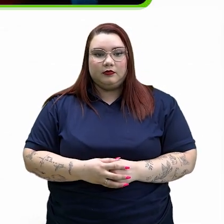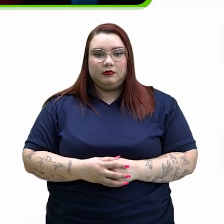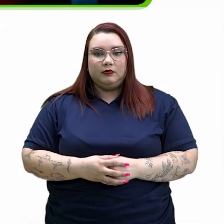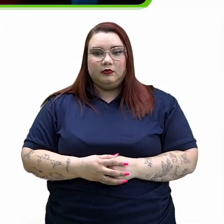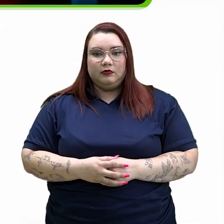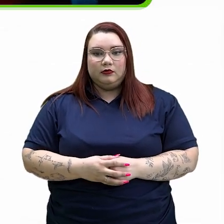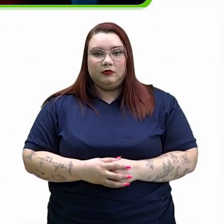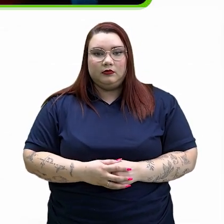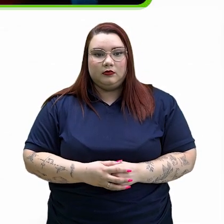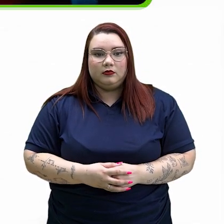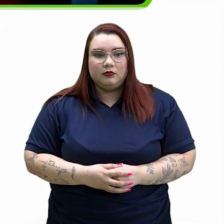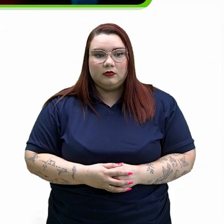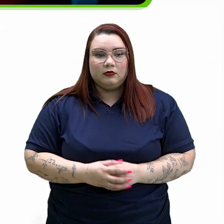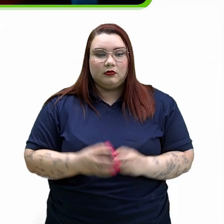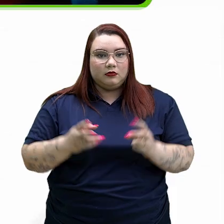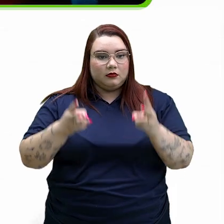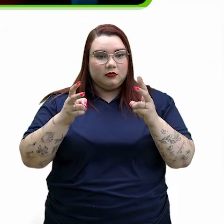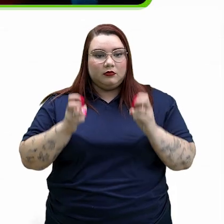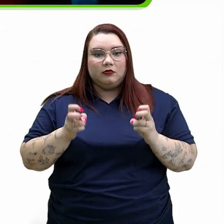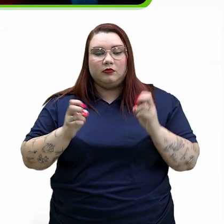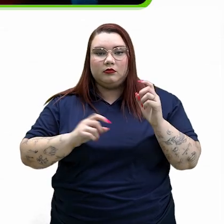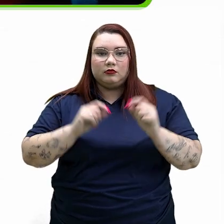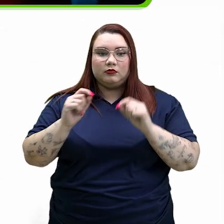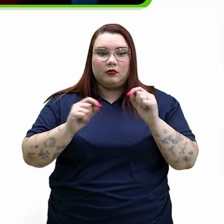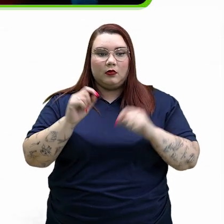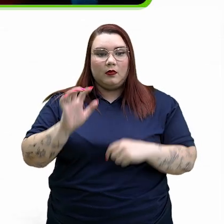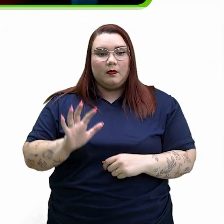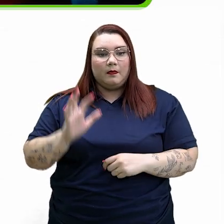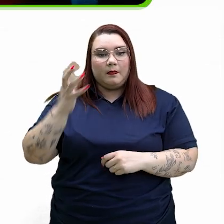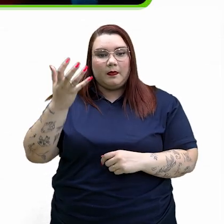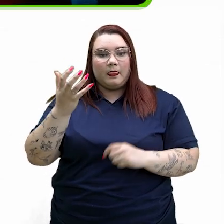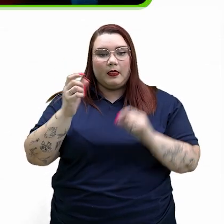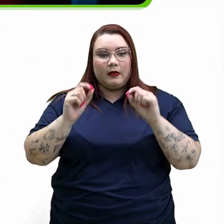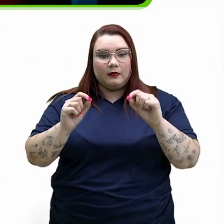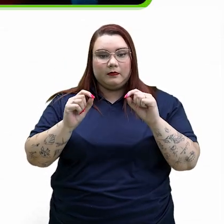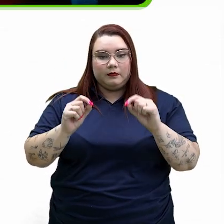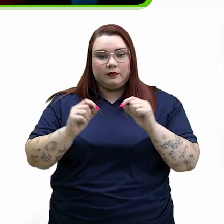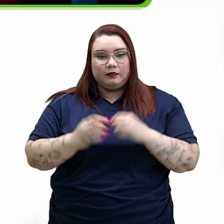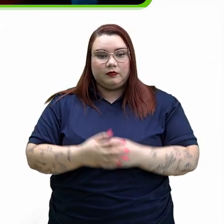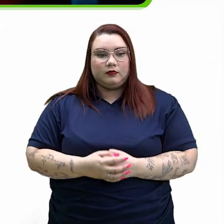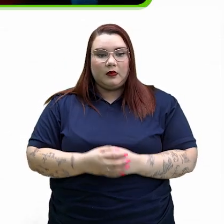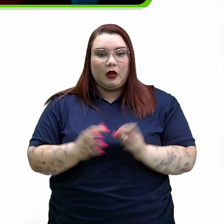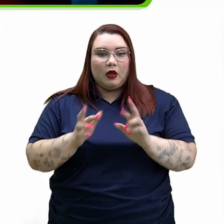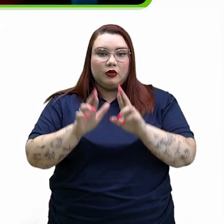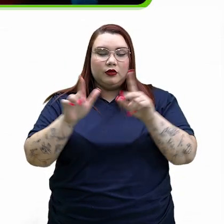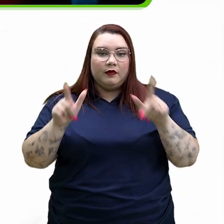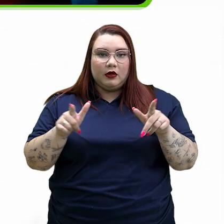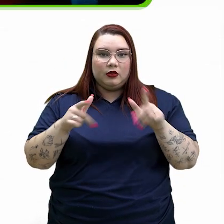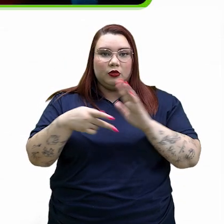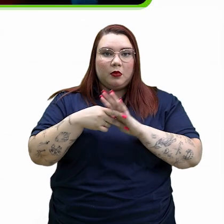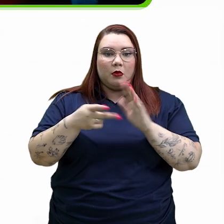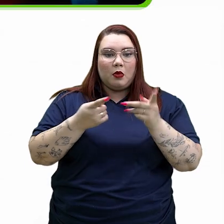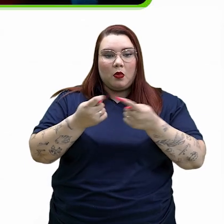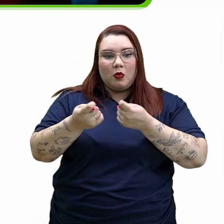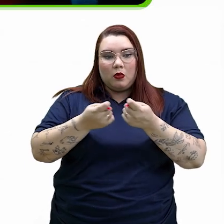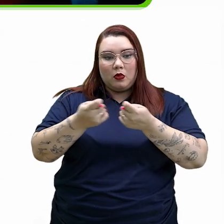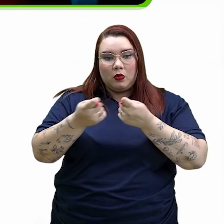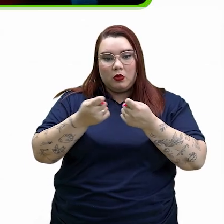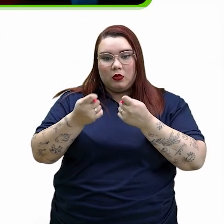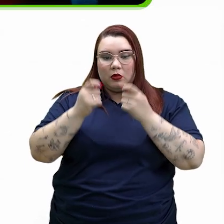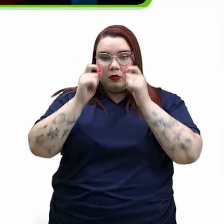Percebam aí e observem que ocorre quando uma situação comum do